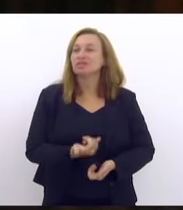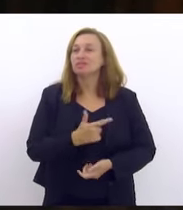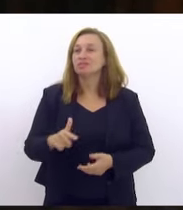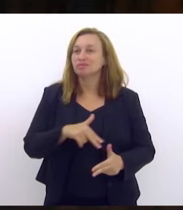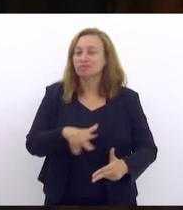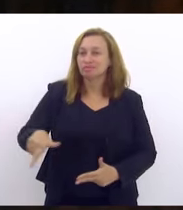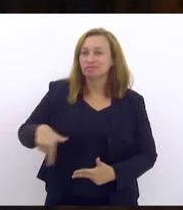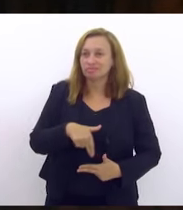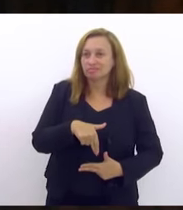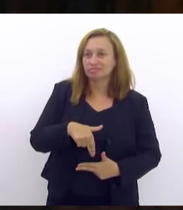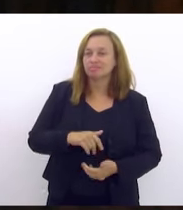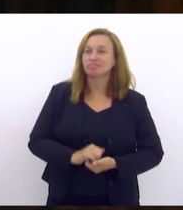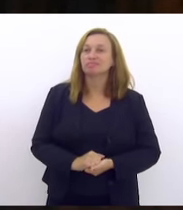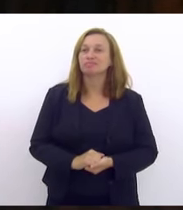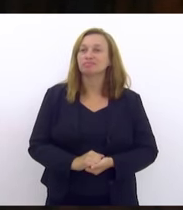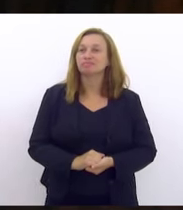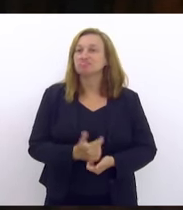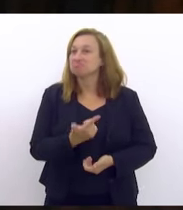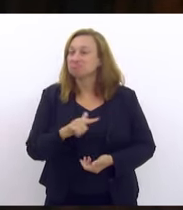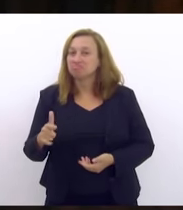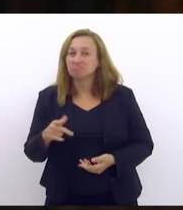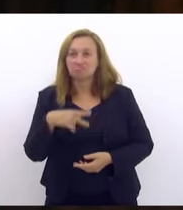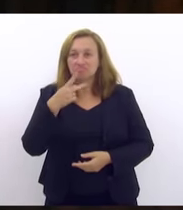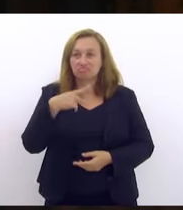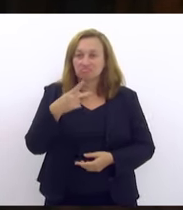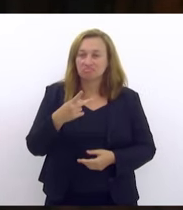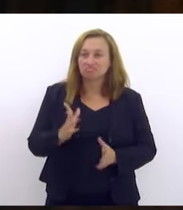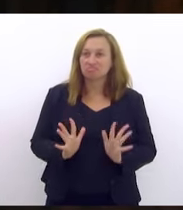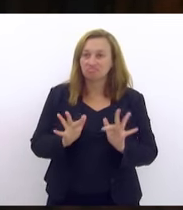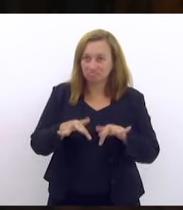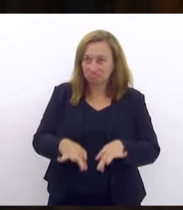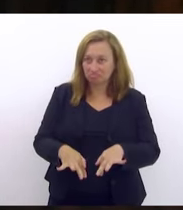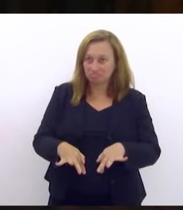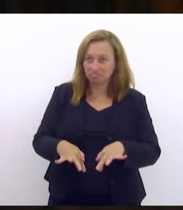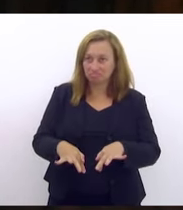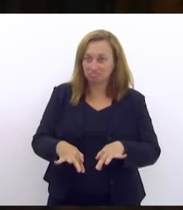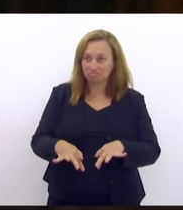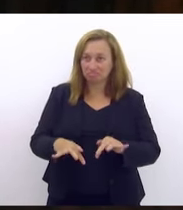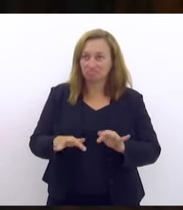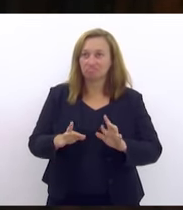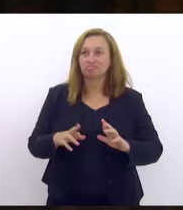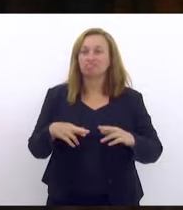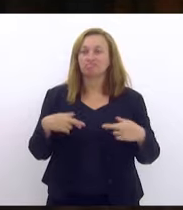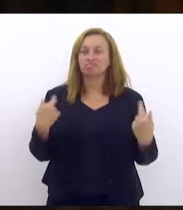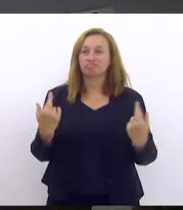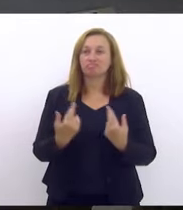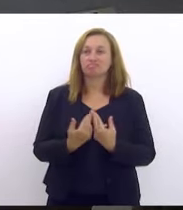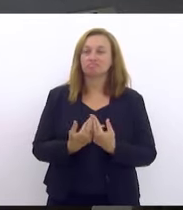inscrito, não tendo nada a tratar, dou como encerrada a presente sessão.